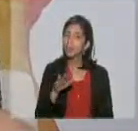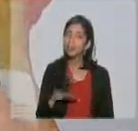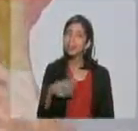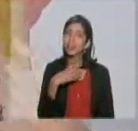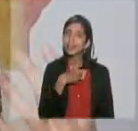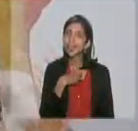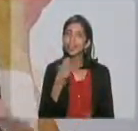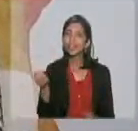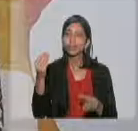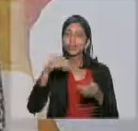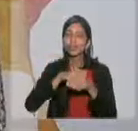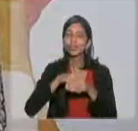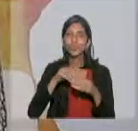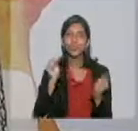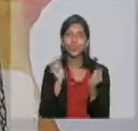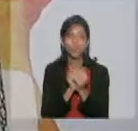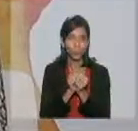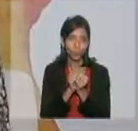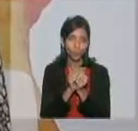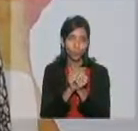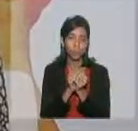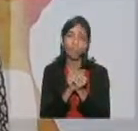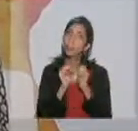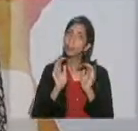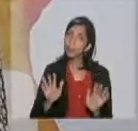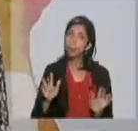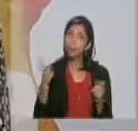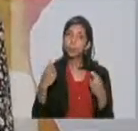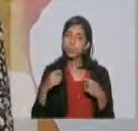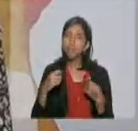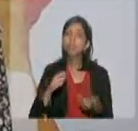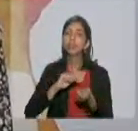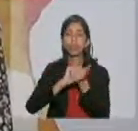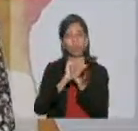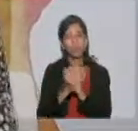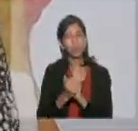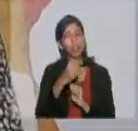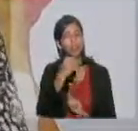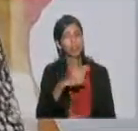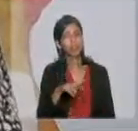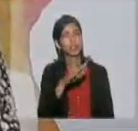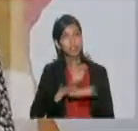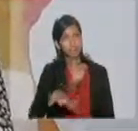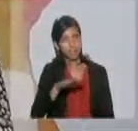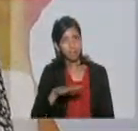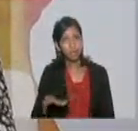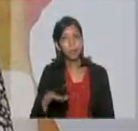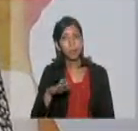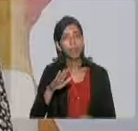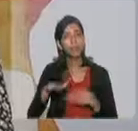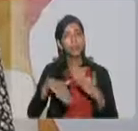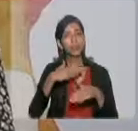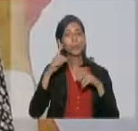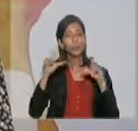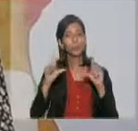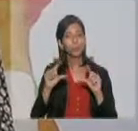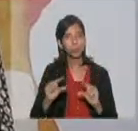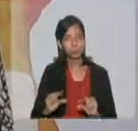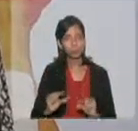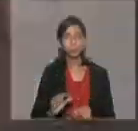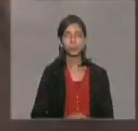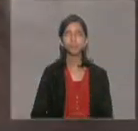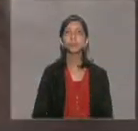se sinta integrada naquela refeição. Certo. Mas ainda precisa de alguma adaptação, e essas adaptações vão sendo cada vez menos